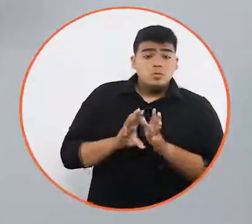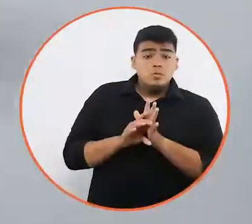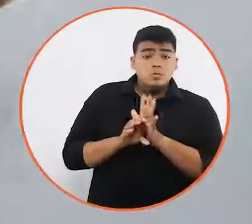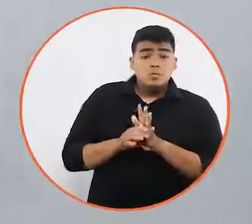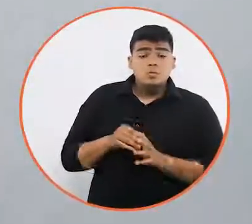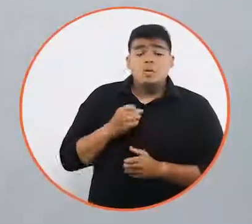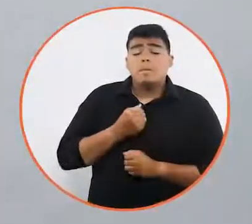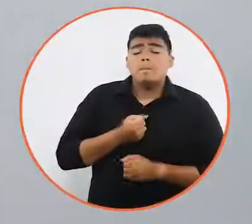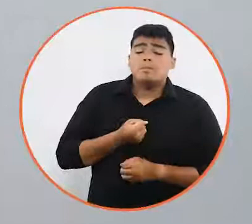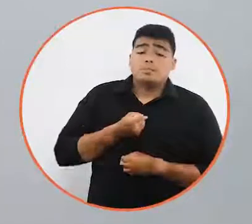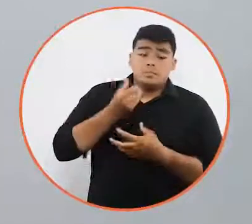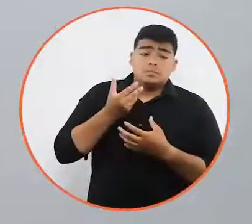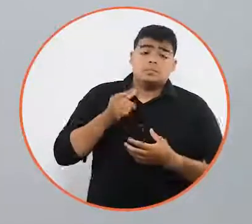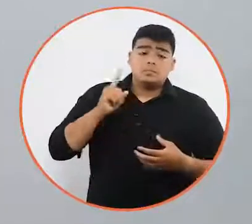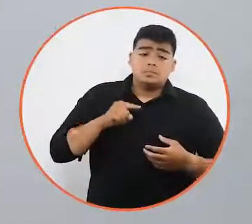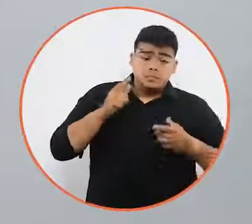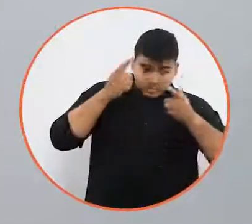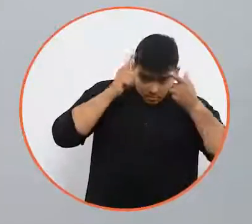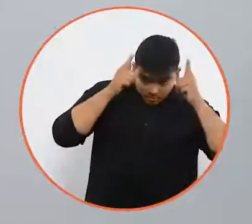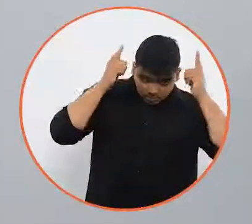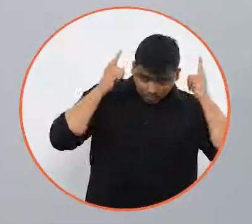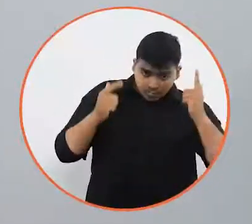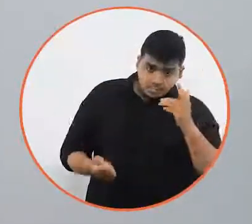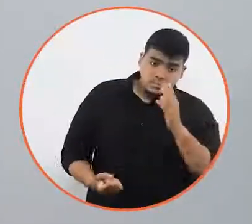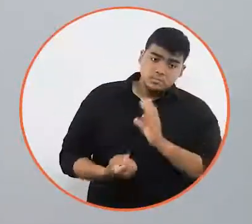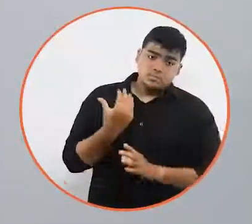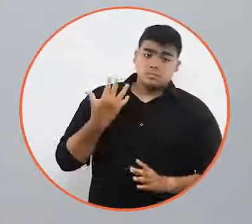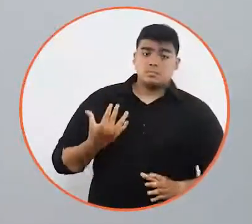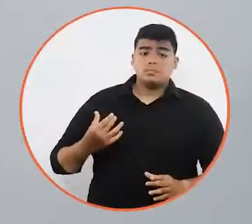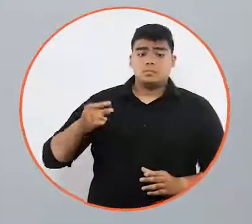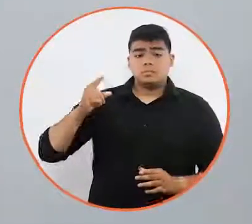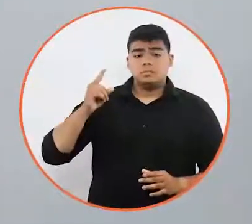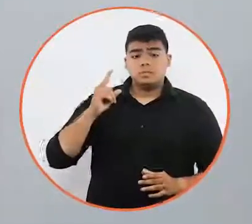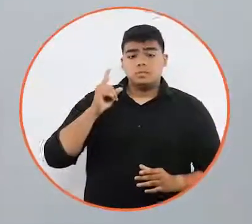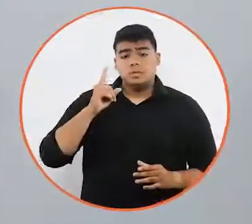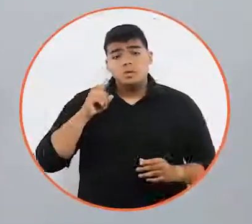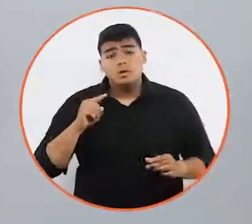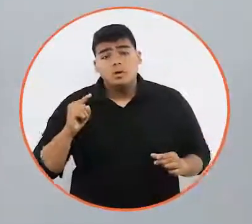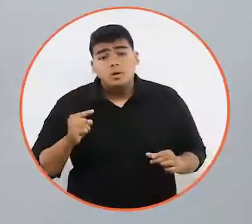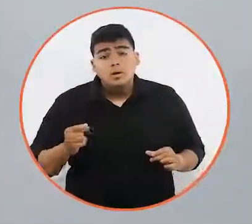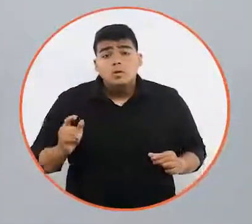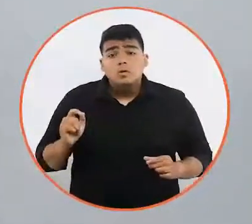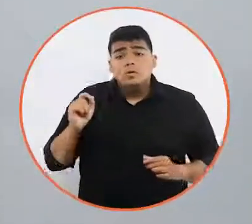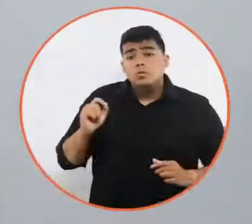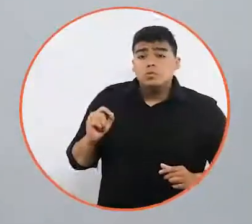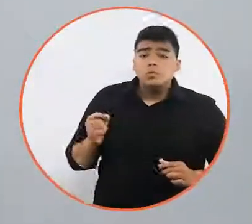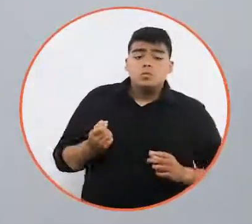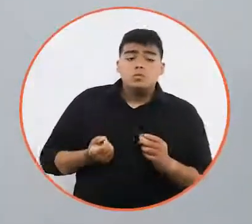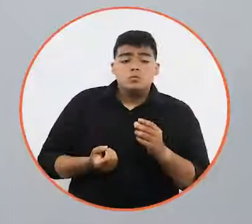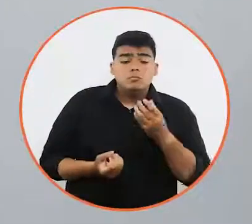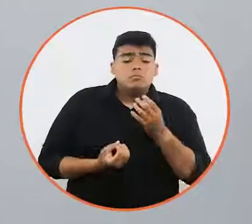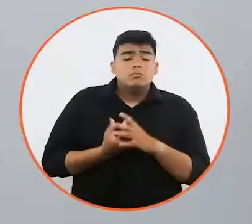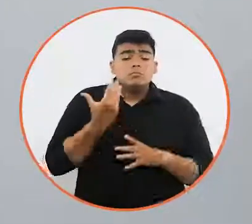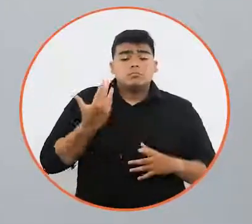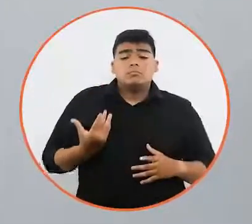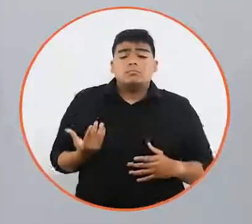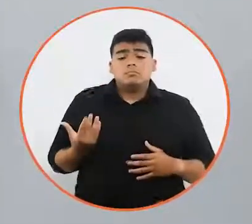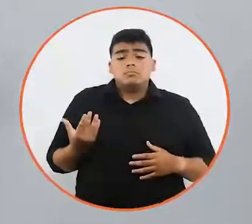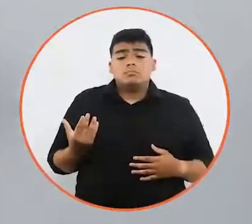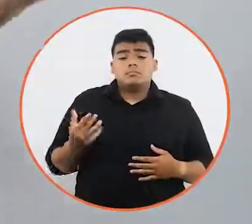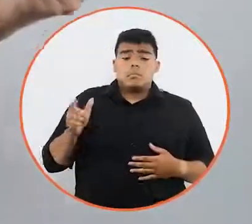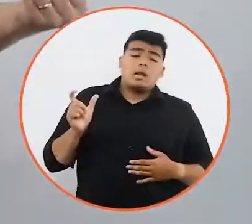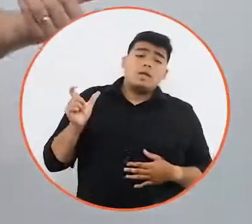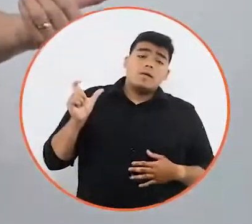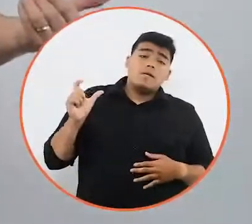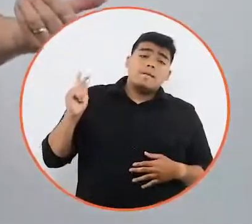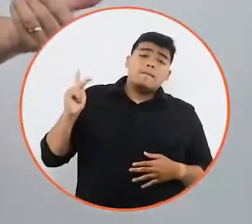de poiesis, foram os gregos que criaram lá na antiguidade, que é exatamente essa criação, poiesis, daí a